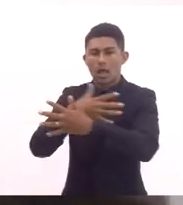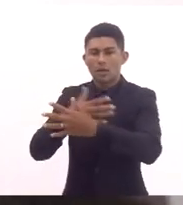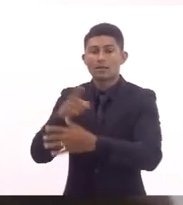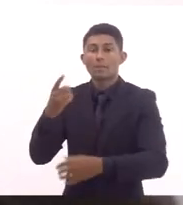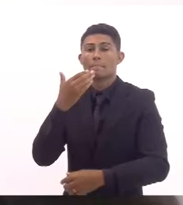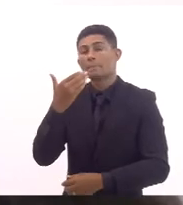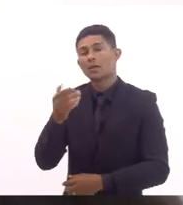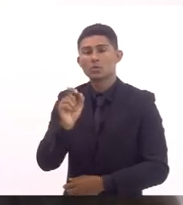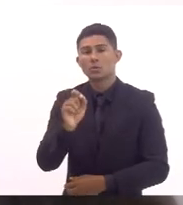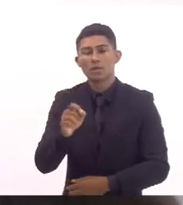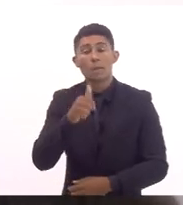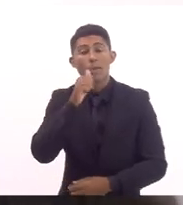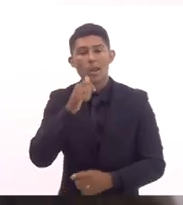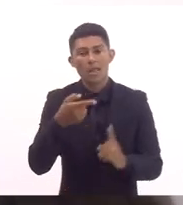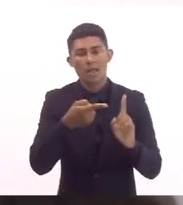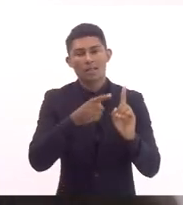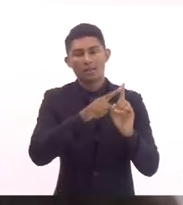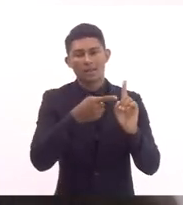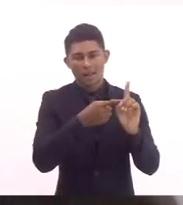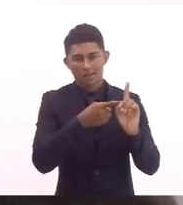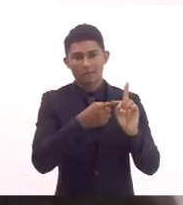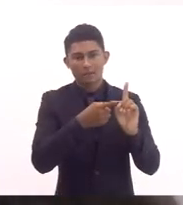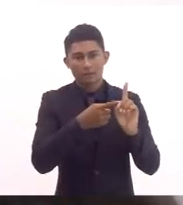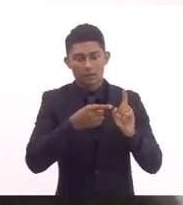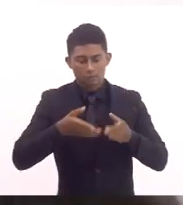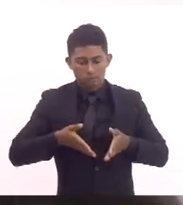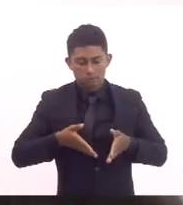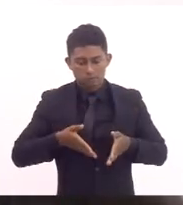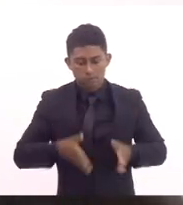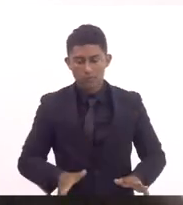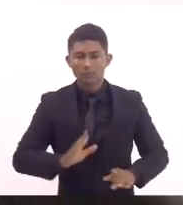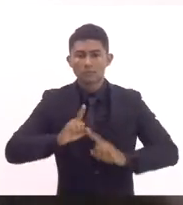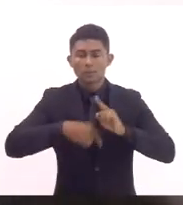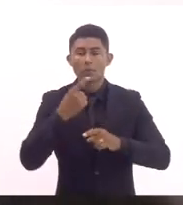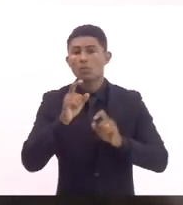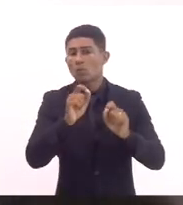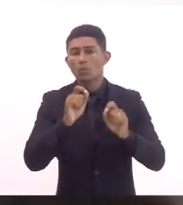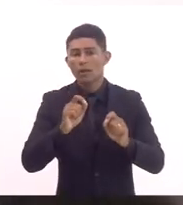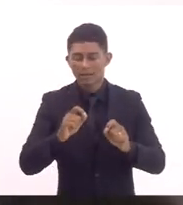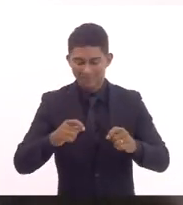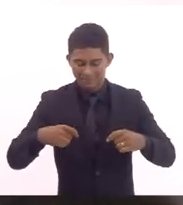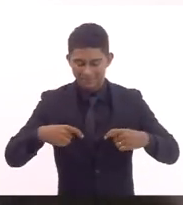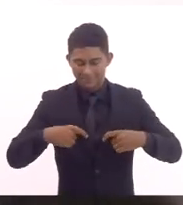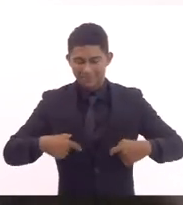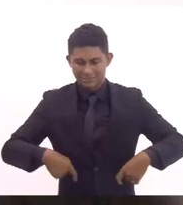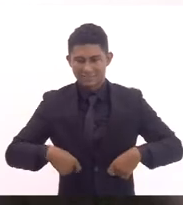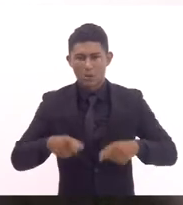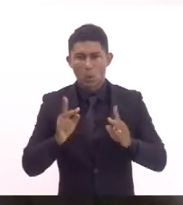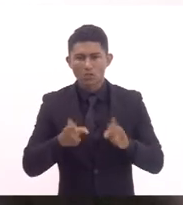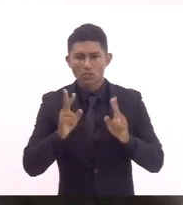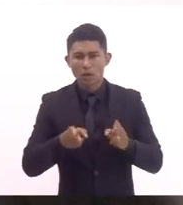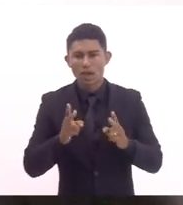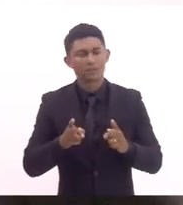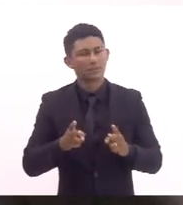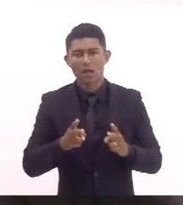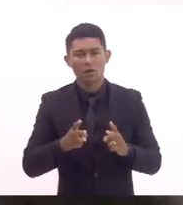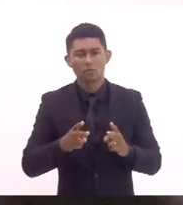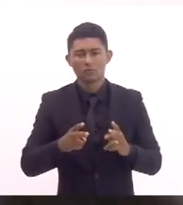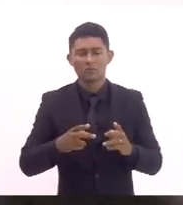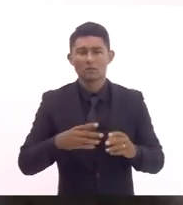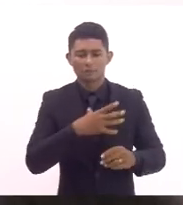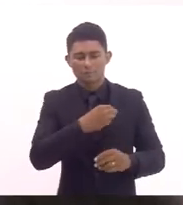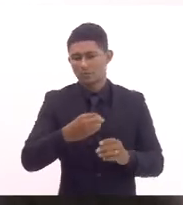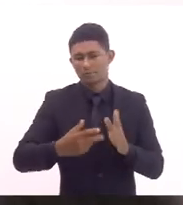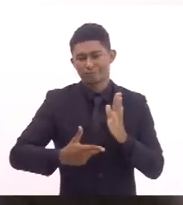fazer uma ligadura nessas mulheres no momento do parto porque só paciente psiquiátrico que se elas não podem engravidar e aí assim que paciente as vezes que tem